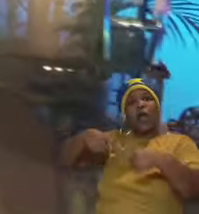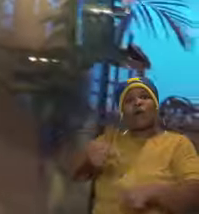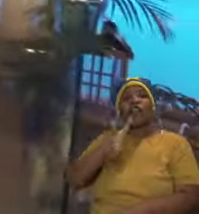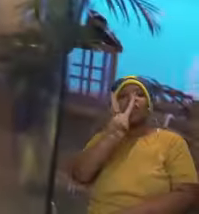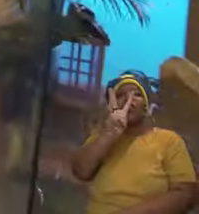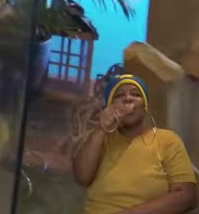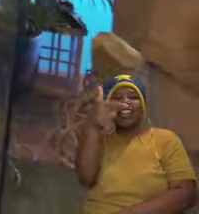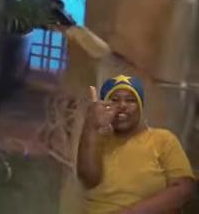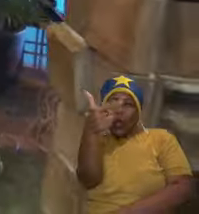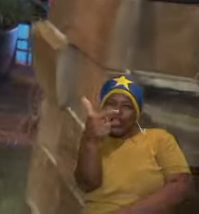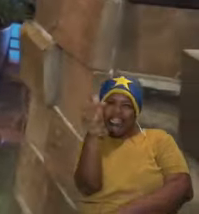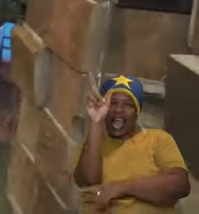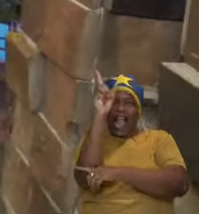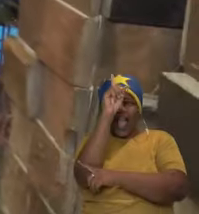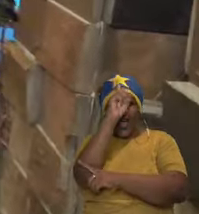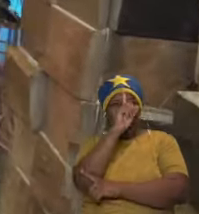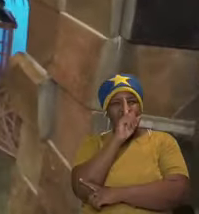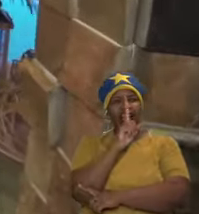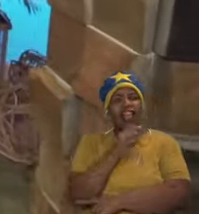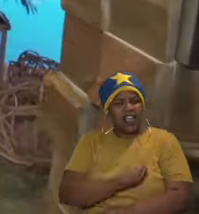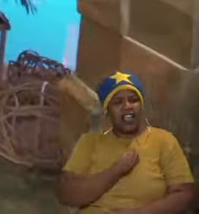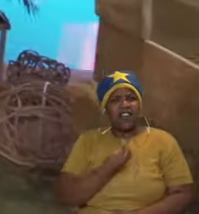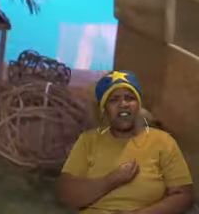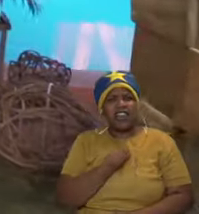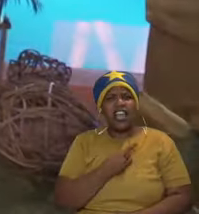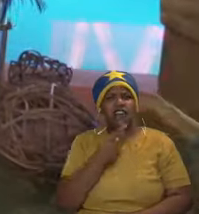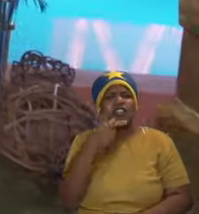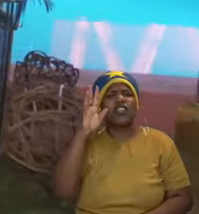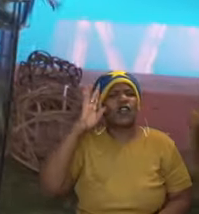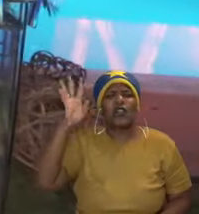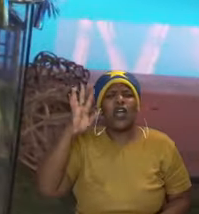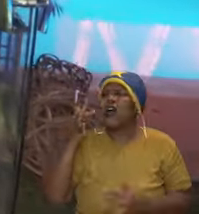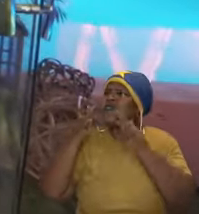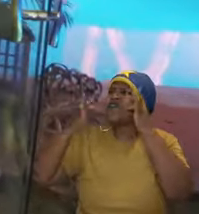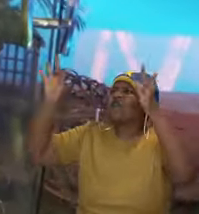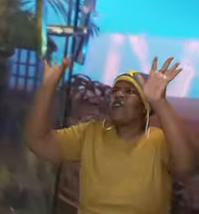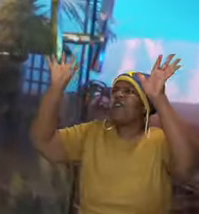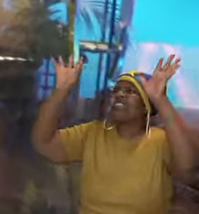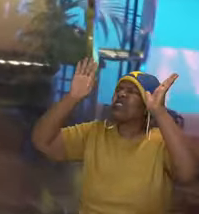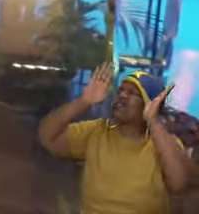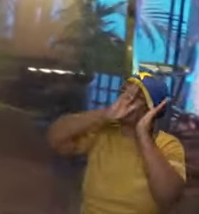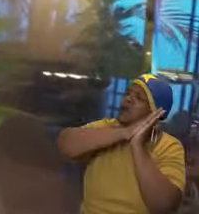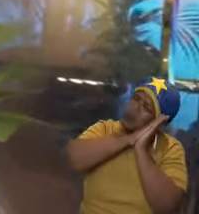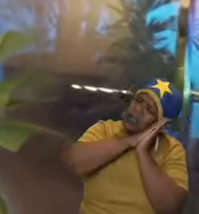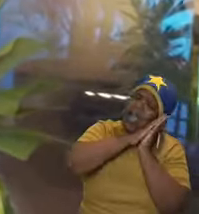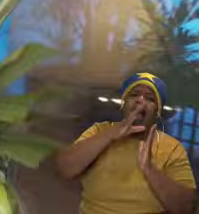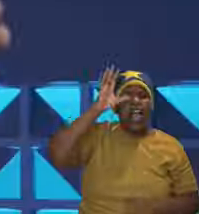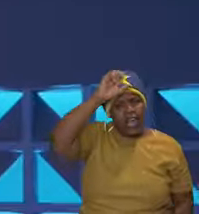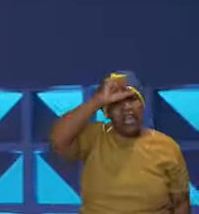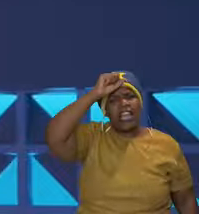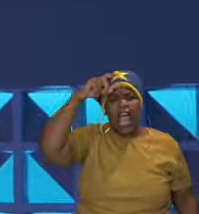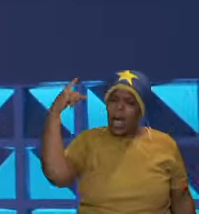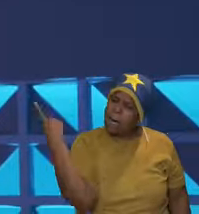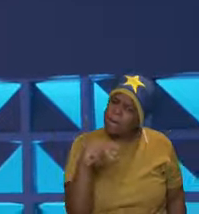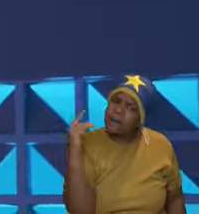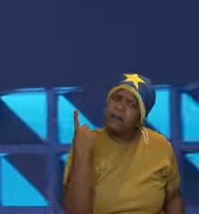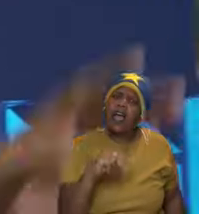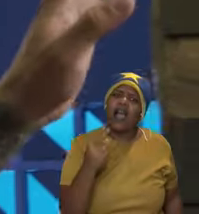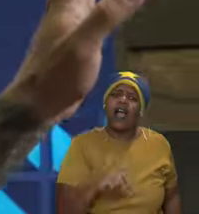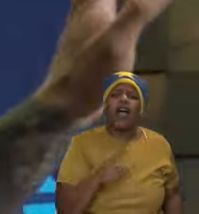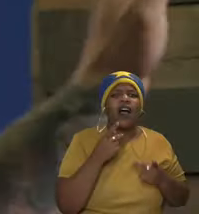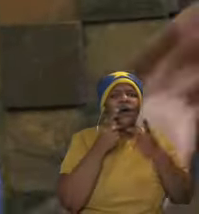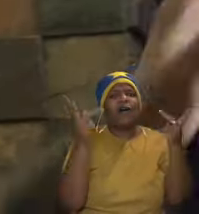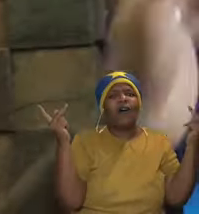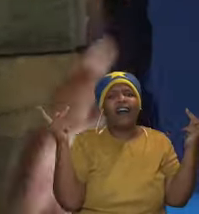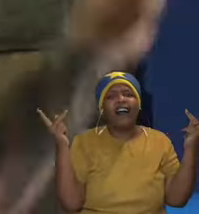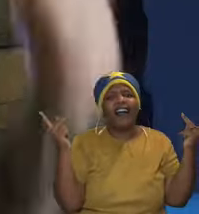amarelo. Viva seu sonho, foda-se a insônia. A gente aprende, a gente apanha.